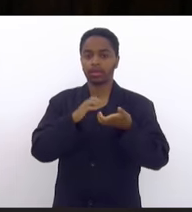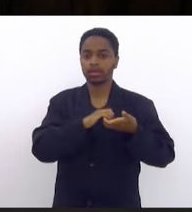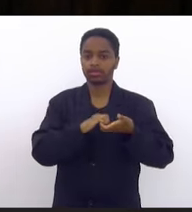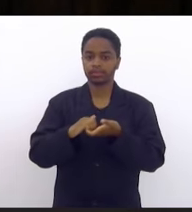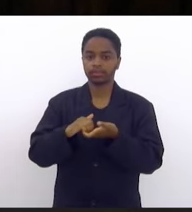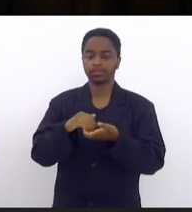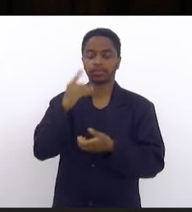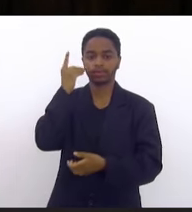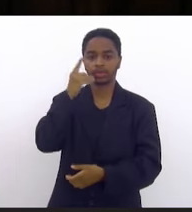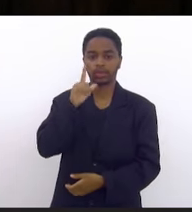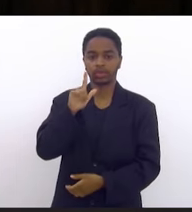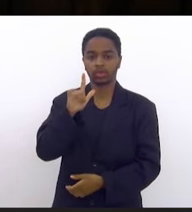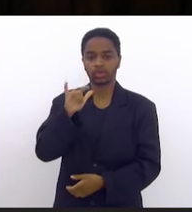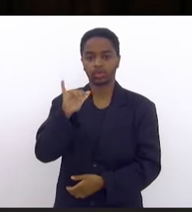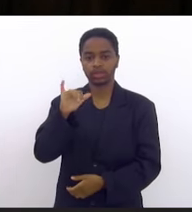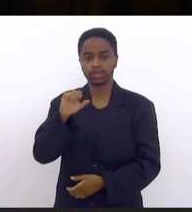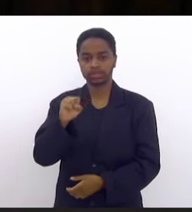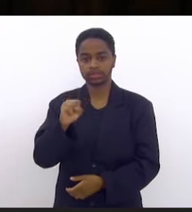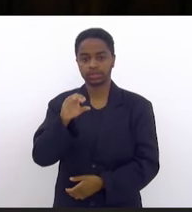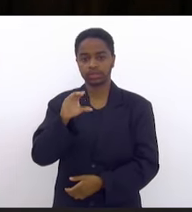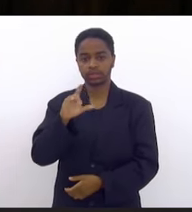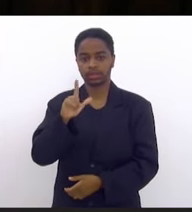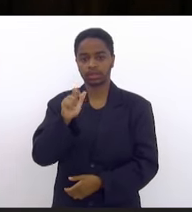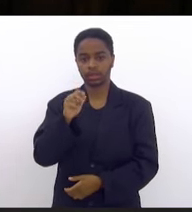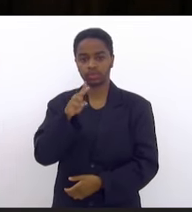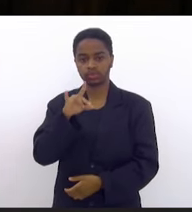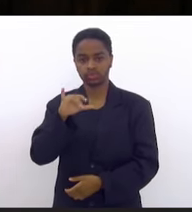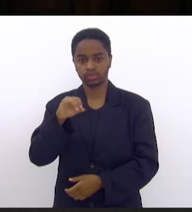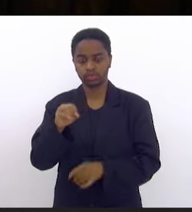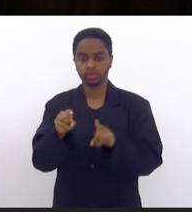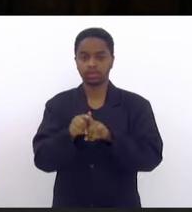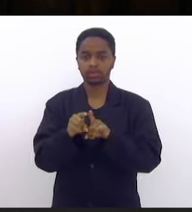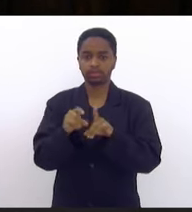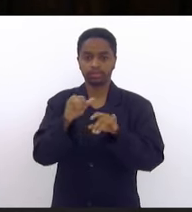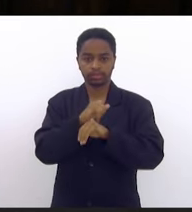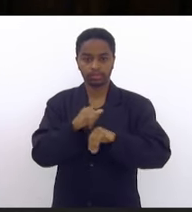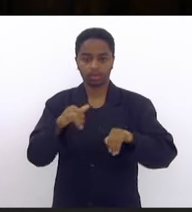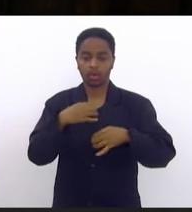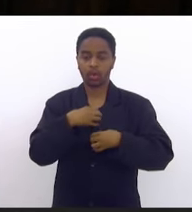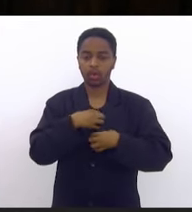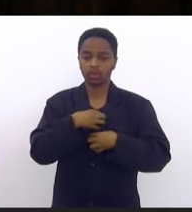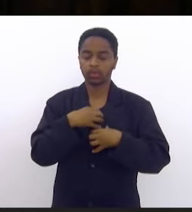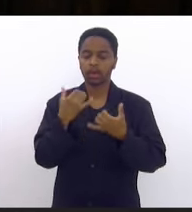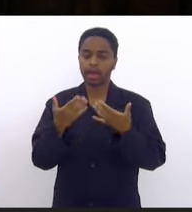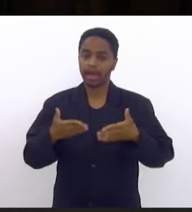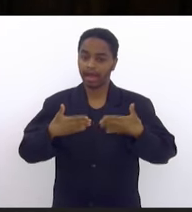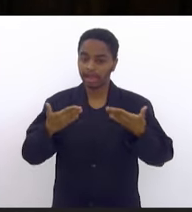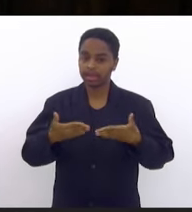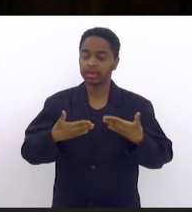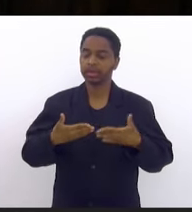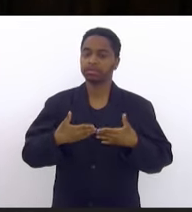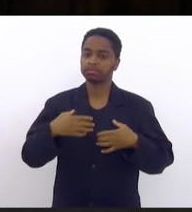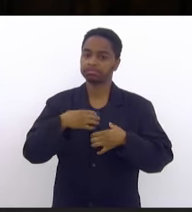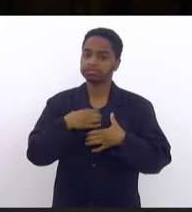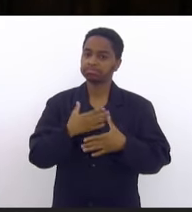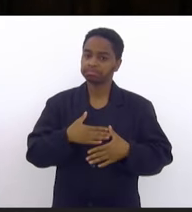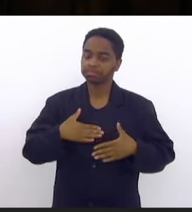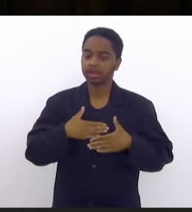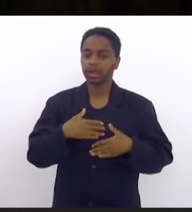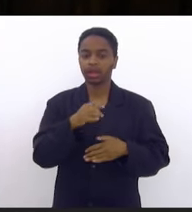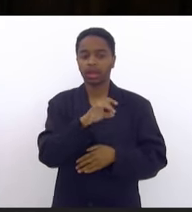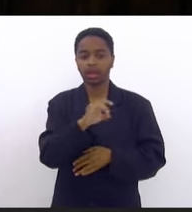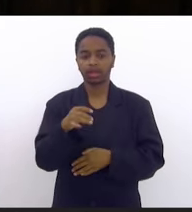Luiz Cláudio e dizer ao deputado da alegria, da satisfação de cada um aqui presente